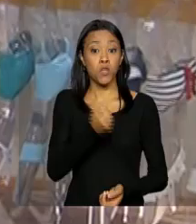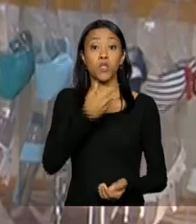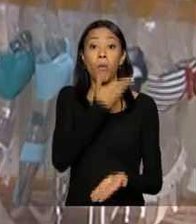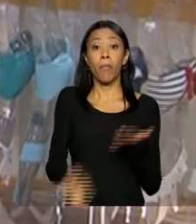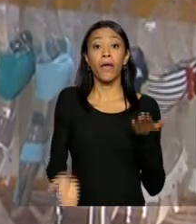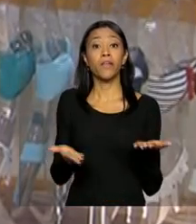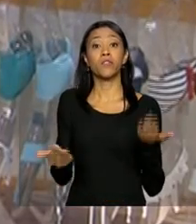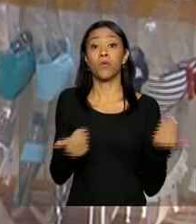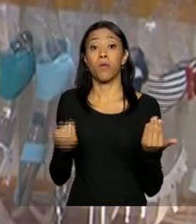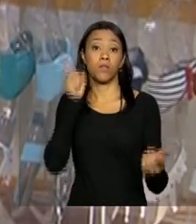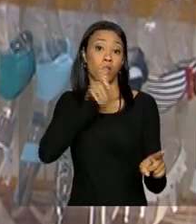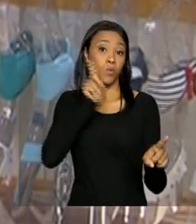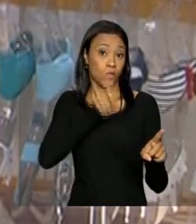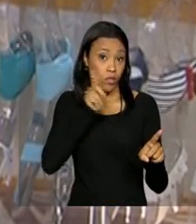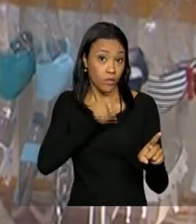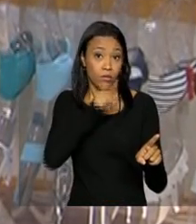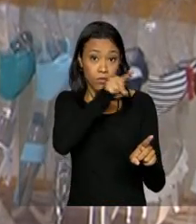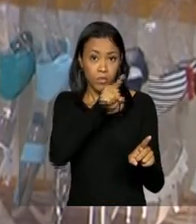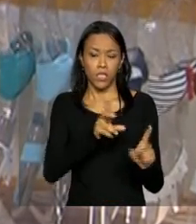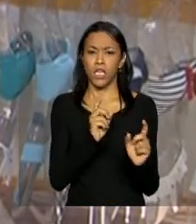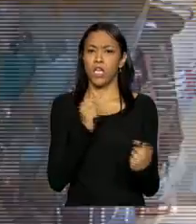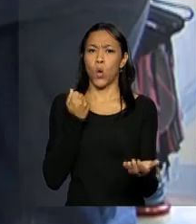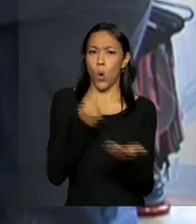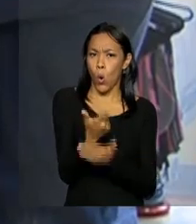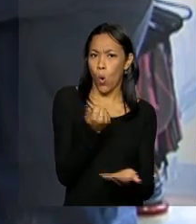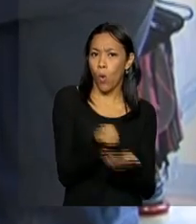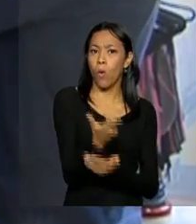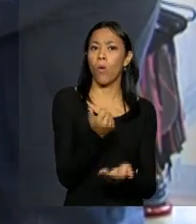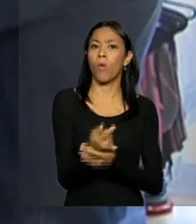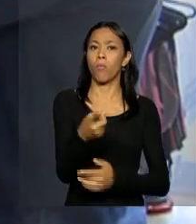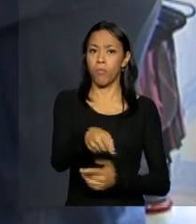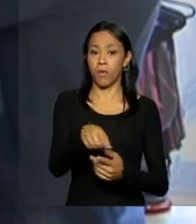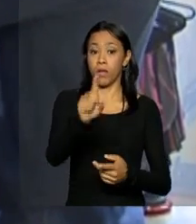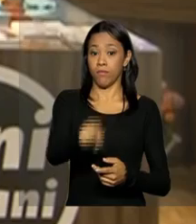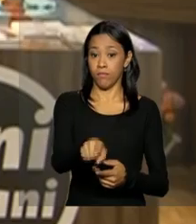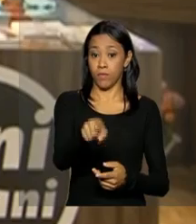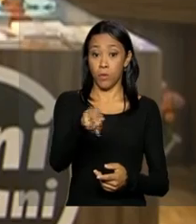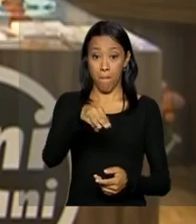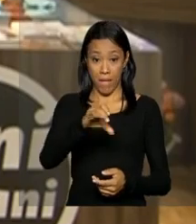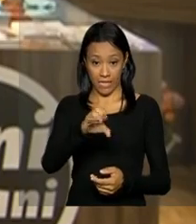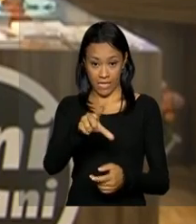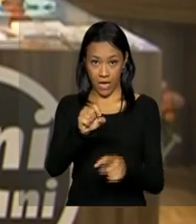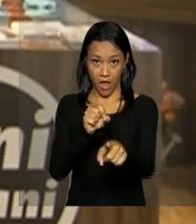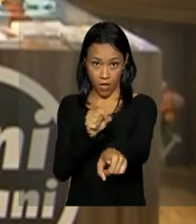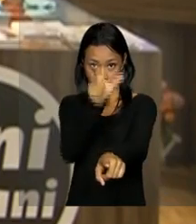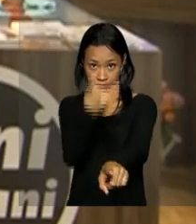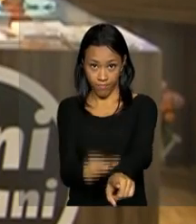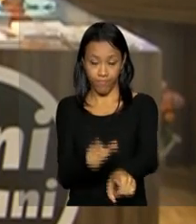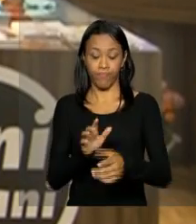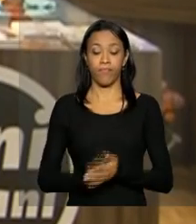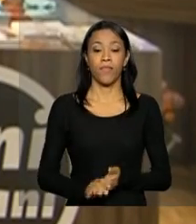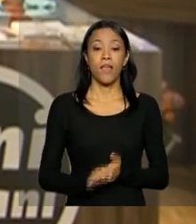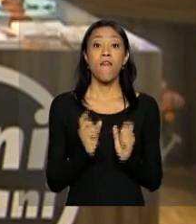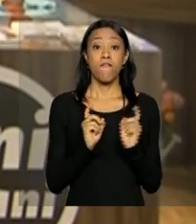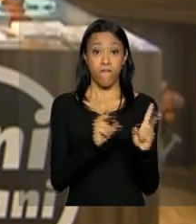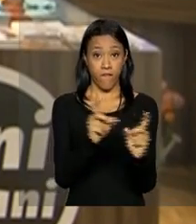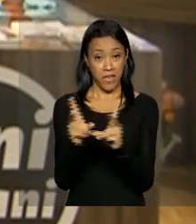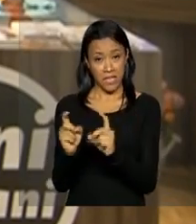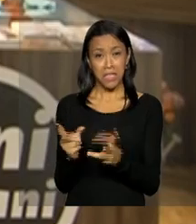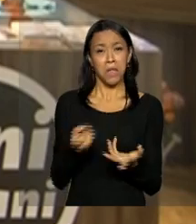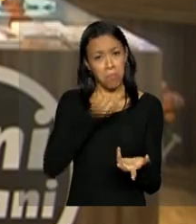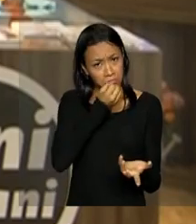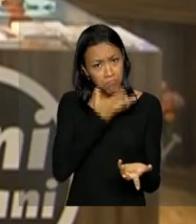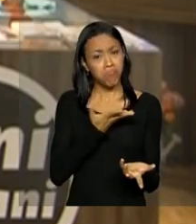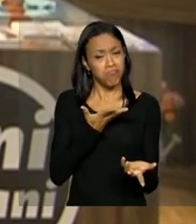Unidos entre Os compradores internacionais da confecção do Marcelo começ as vendas elas eram assim er eram razoáveis